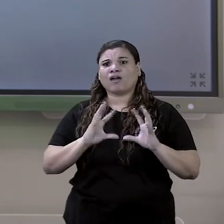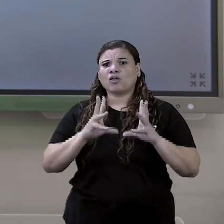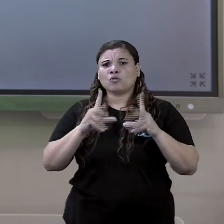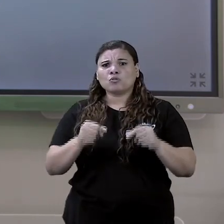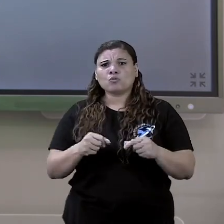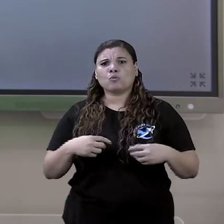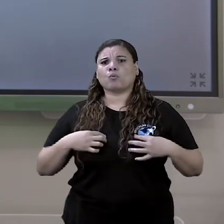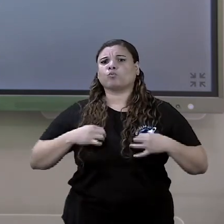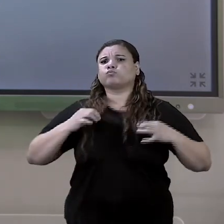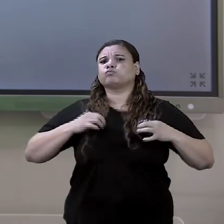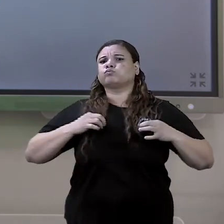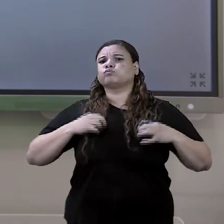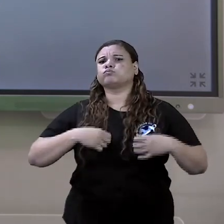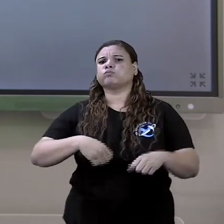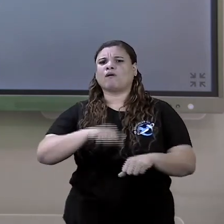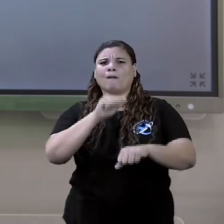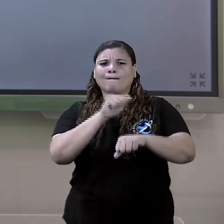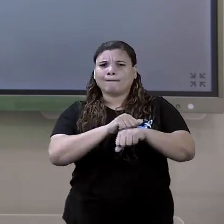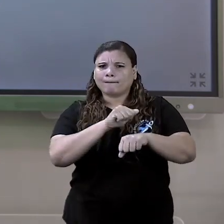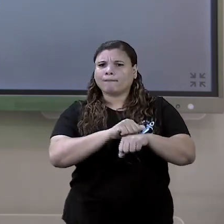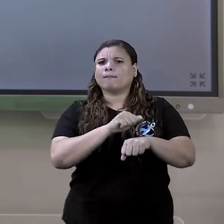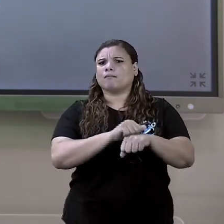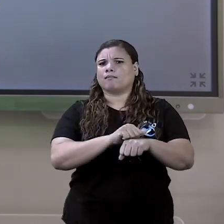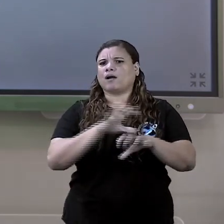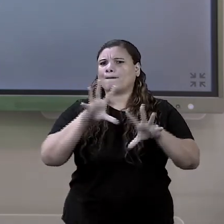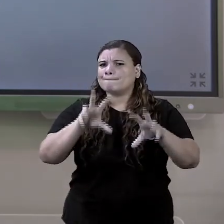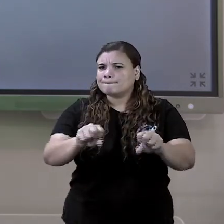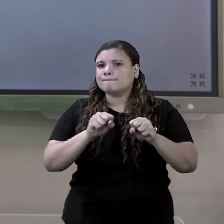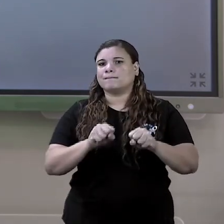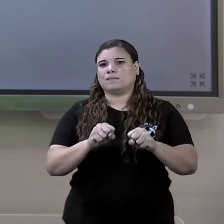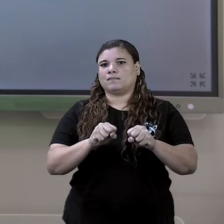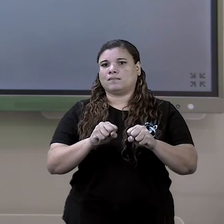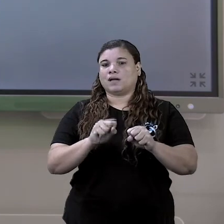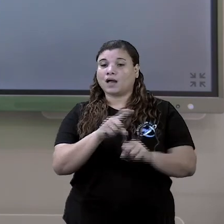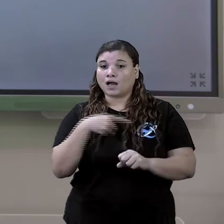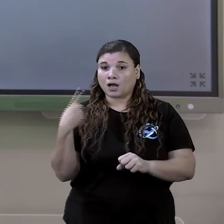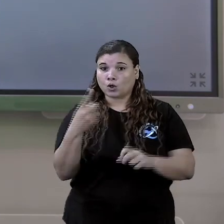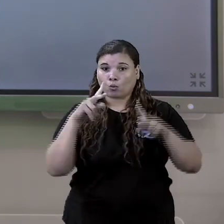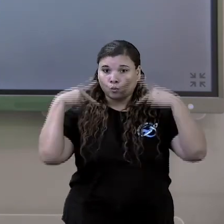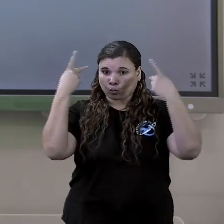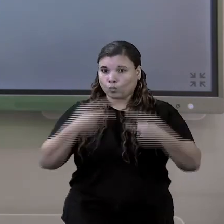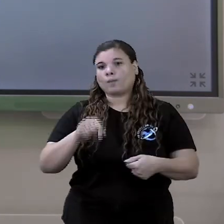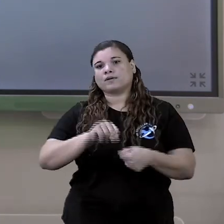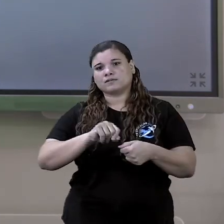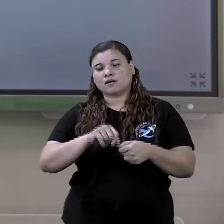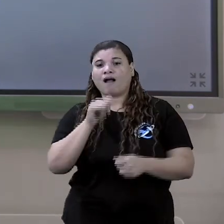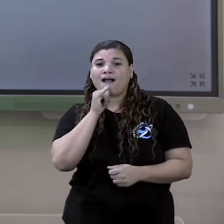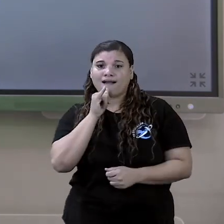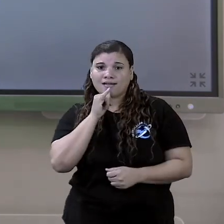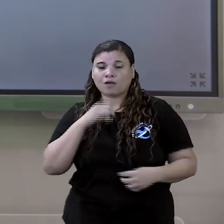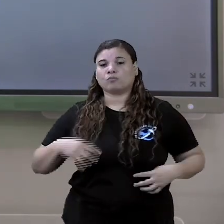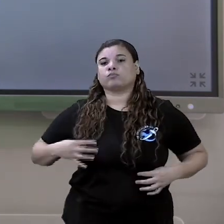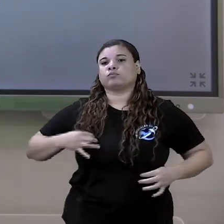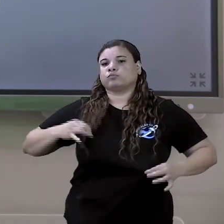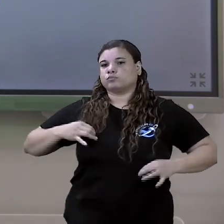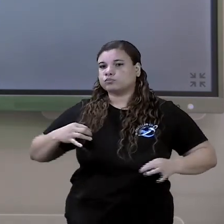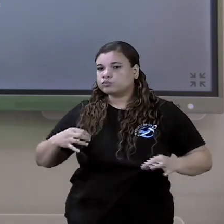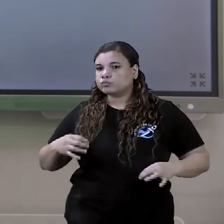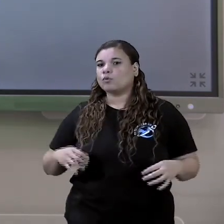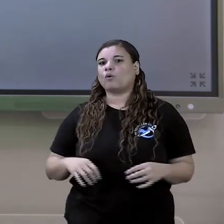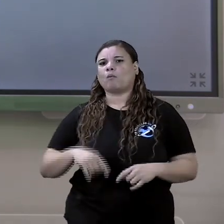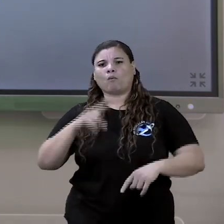àqueles vestígios físicos decorrentes das atividades humanas, como, por exemplo, roupas,